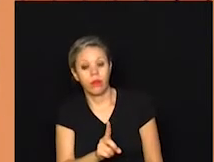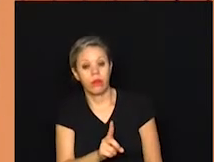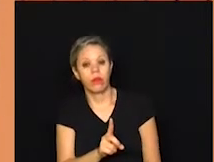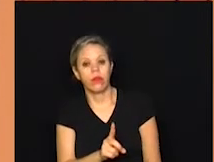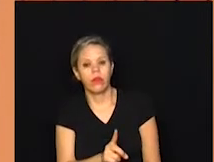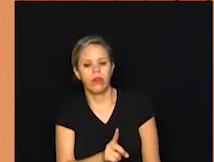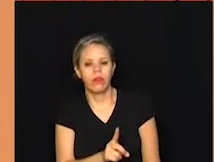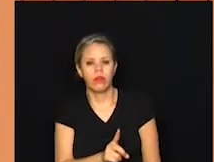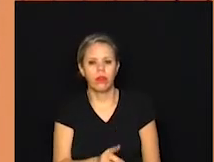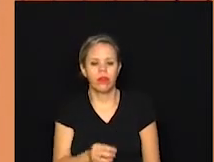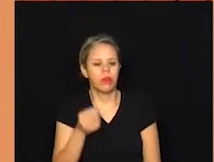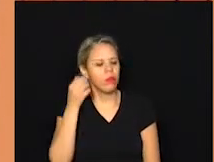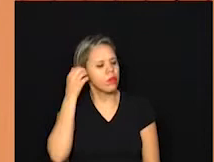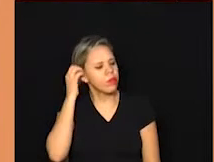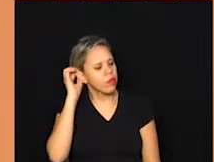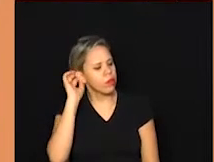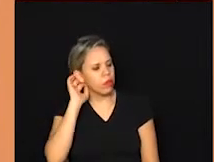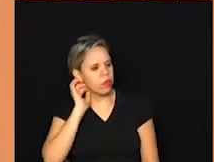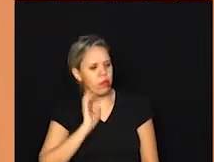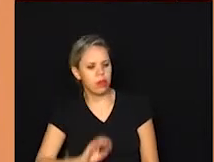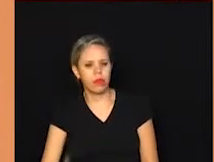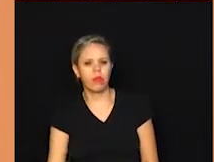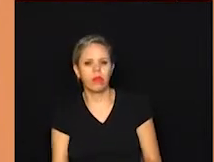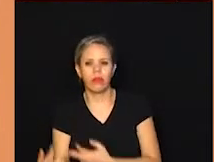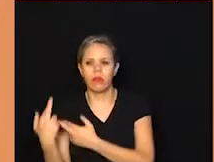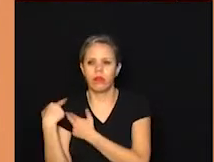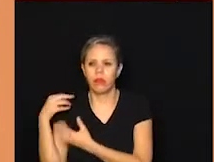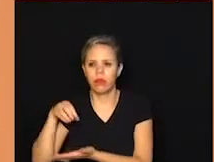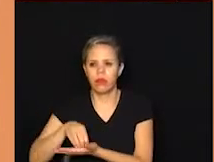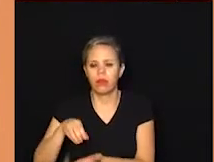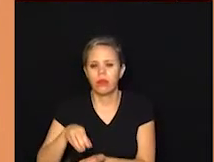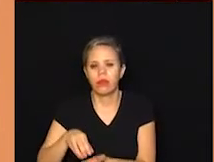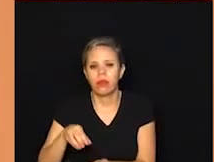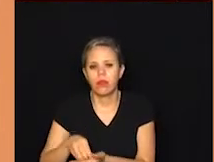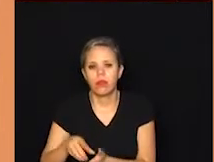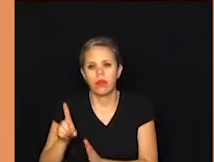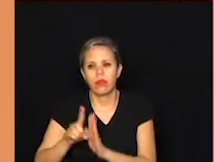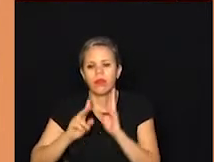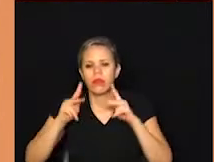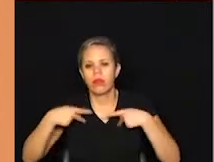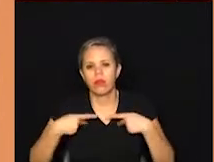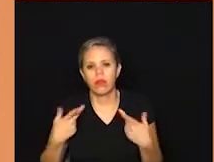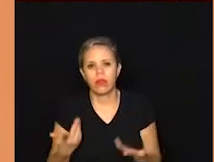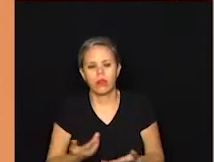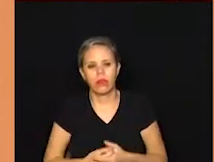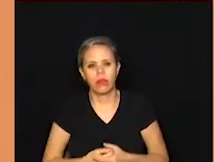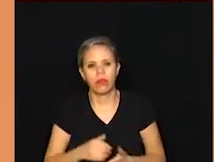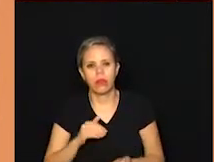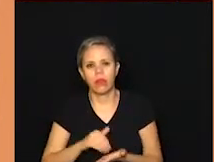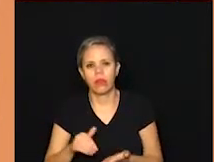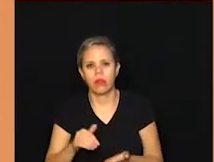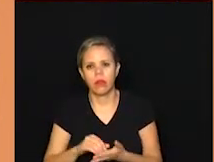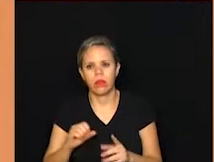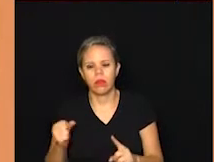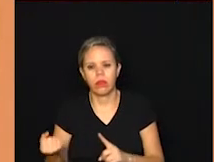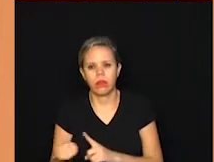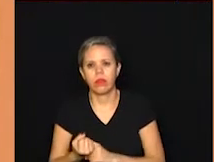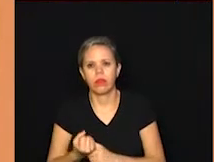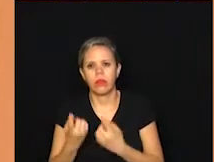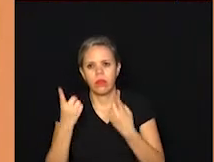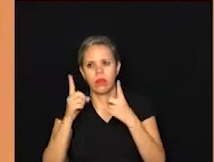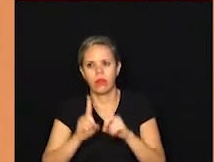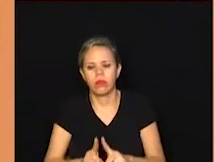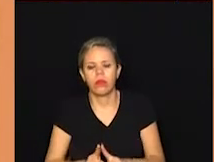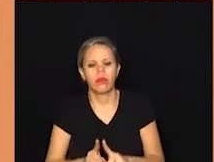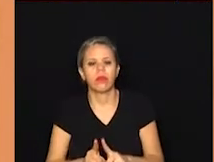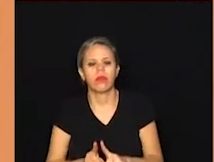pegar aqui, a nossa responsável pelo Departamento de Direitos Humanos da Secretaria Municipal de Assistência, pessoa com deficiência